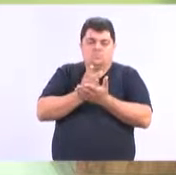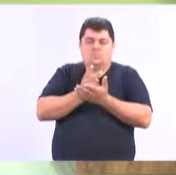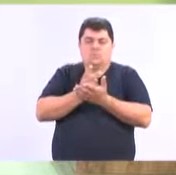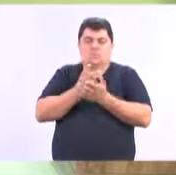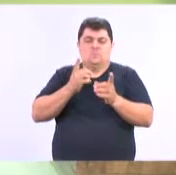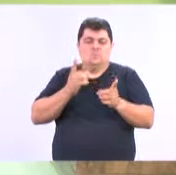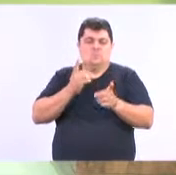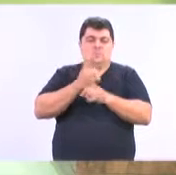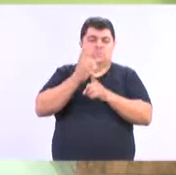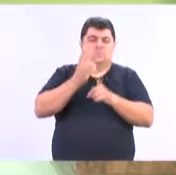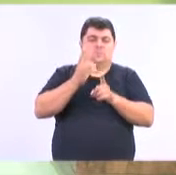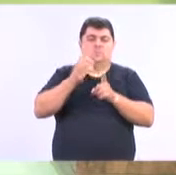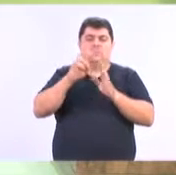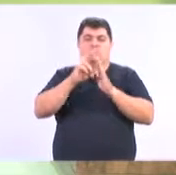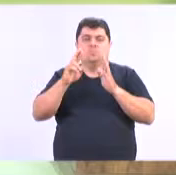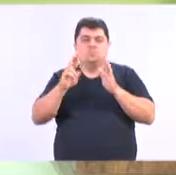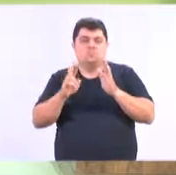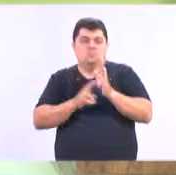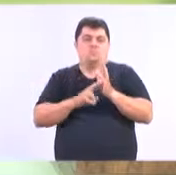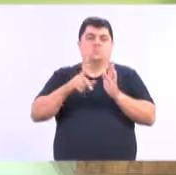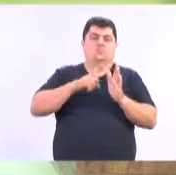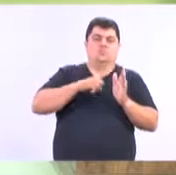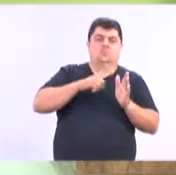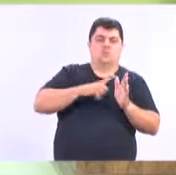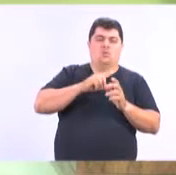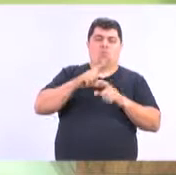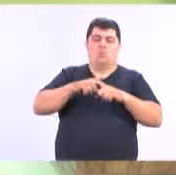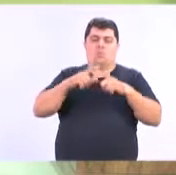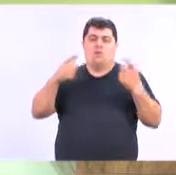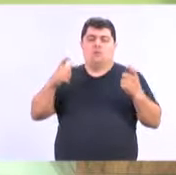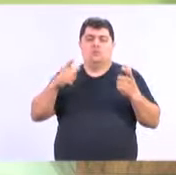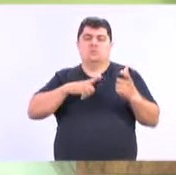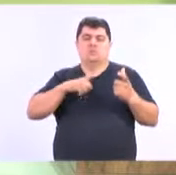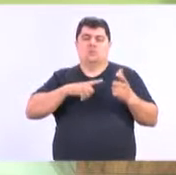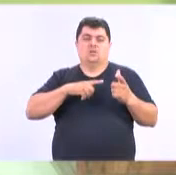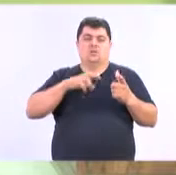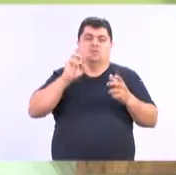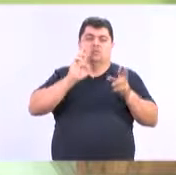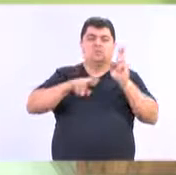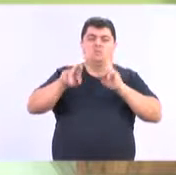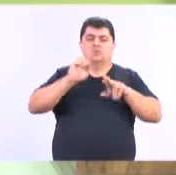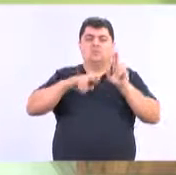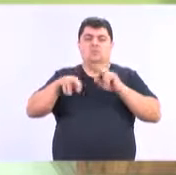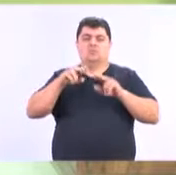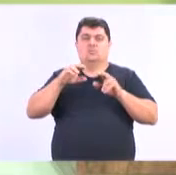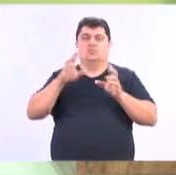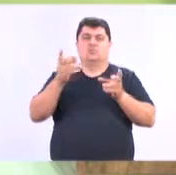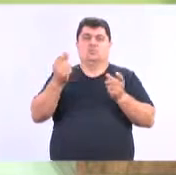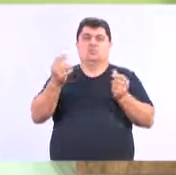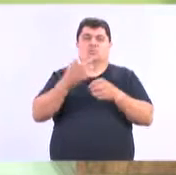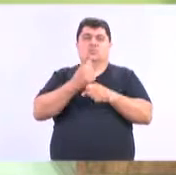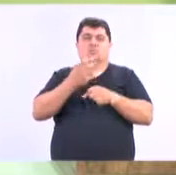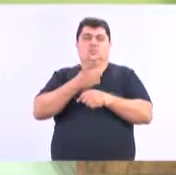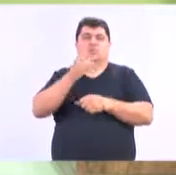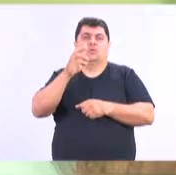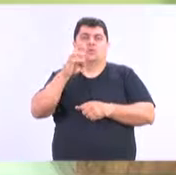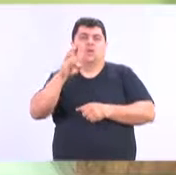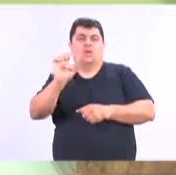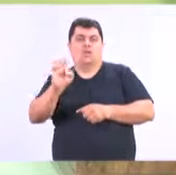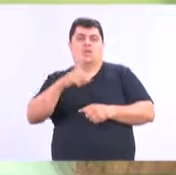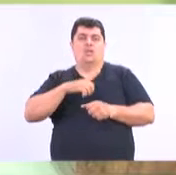identifica, registra, acumula, mensura um resultado de uma análise contábil que, a partir da DRE, obterá